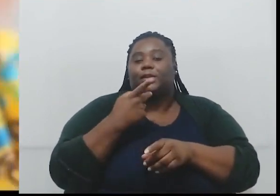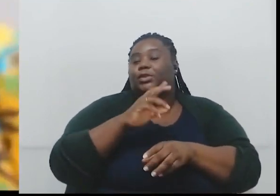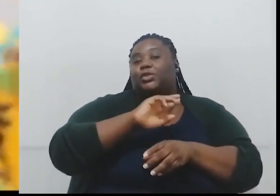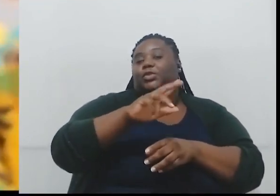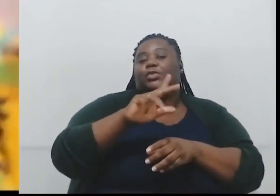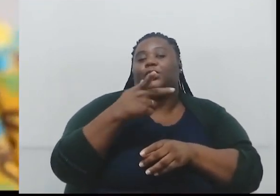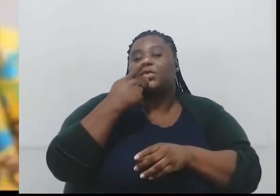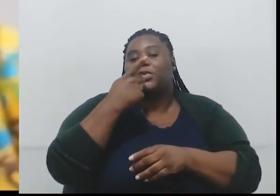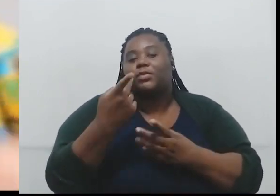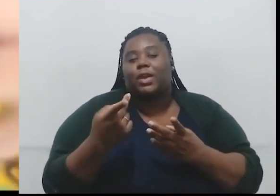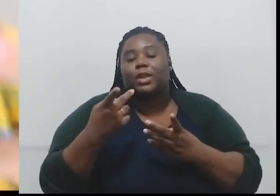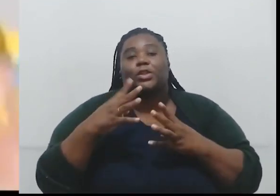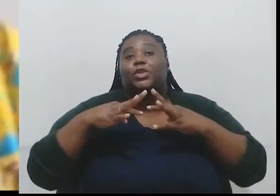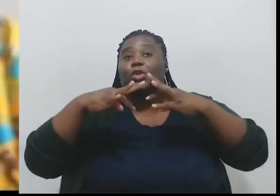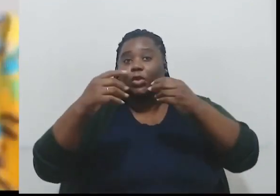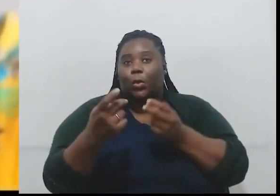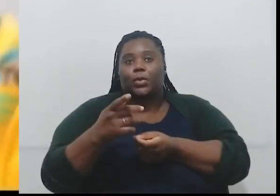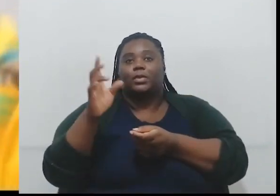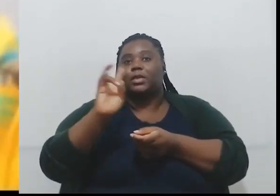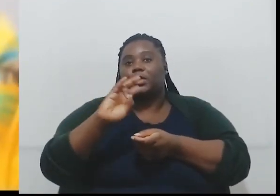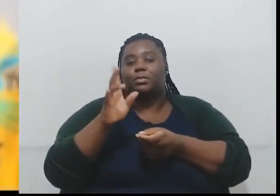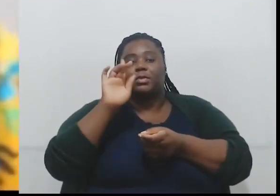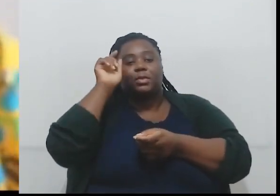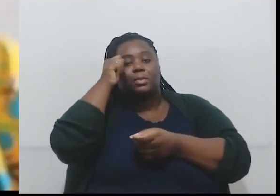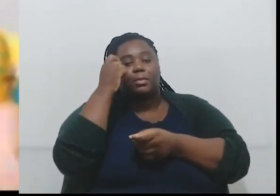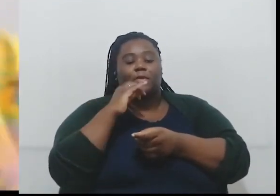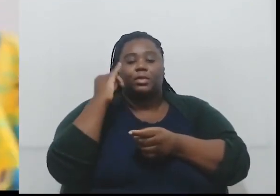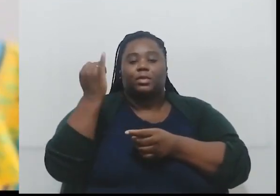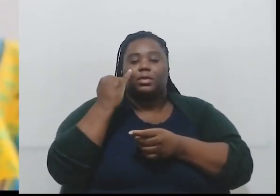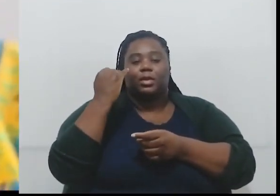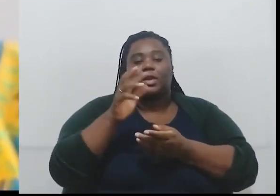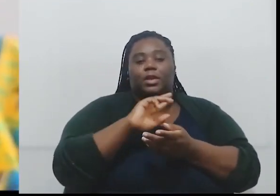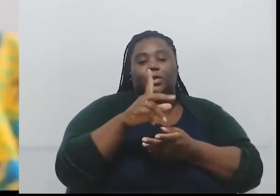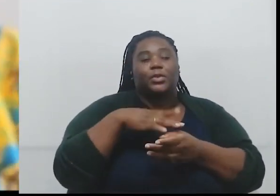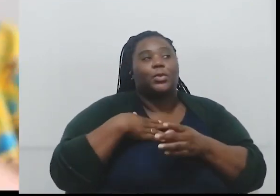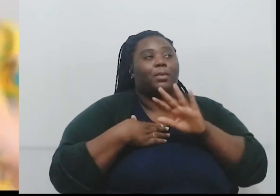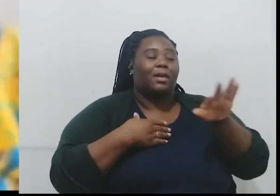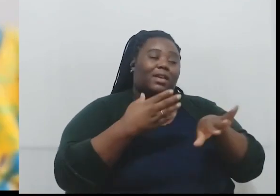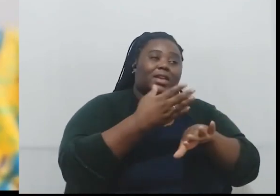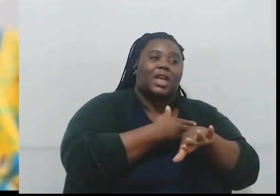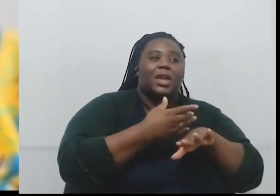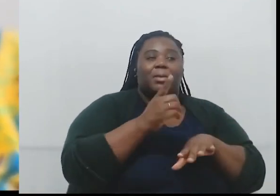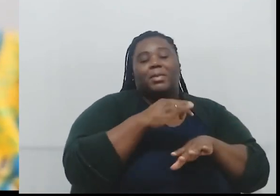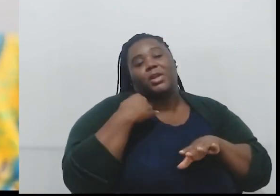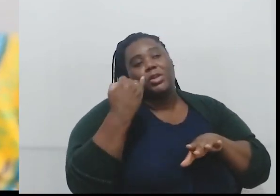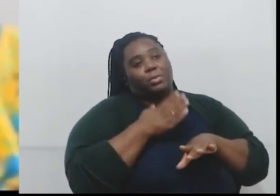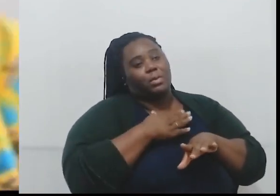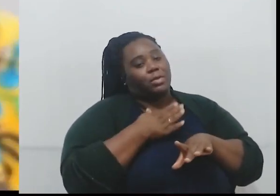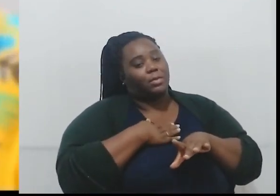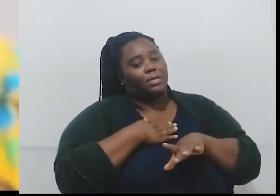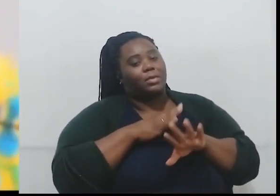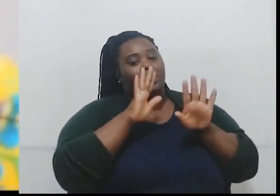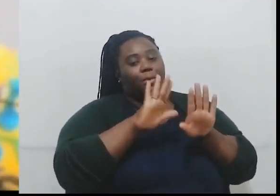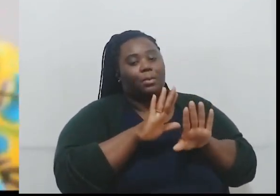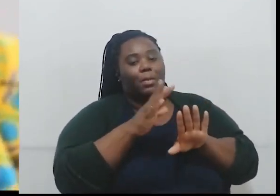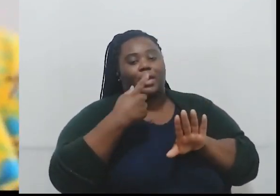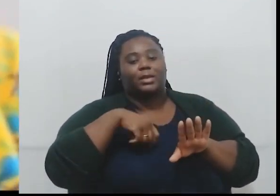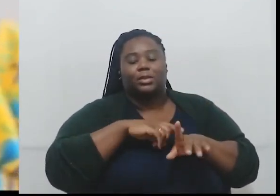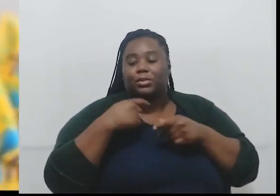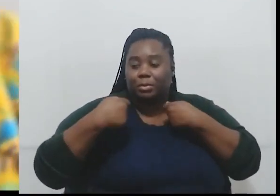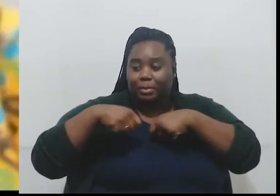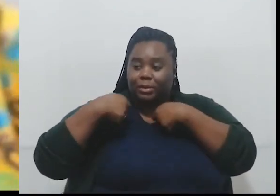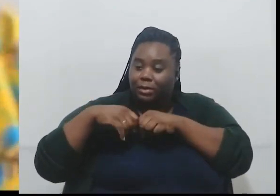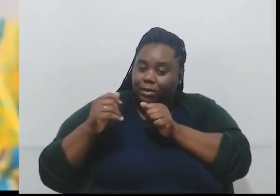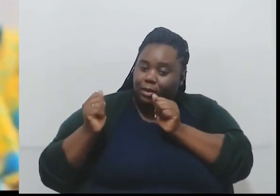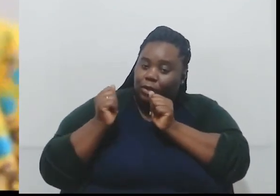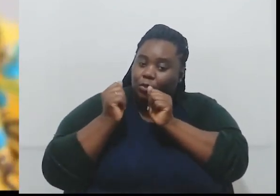Dizer que todas as bichas pretas me importam não quer dizer que as bichas brancas não me importam. Compreenda. Mas que a necessidade da gente estar juntas, né?